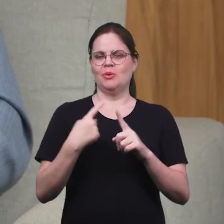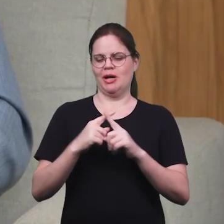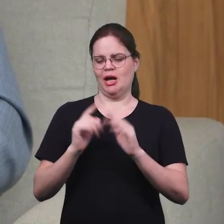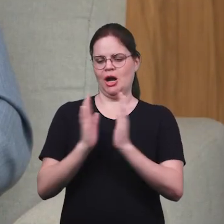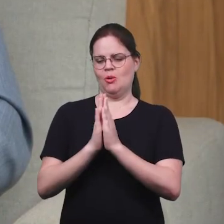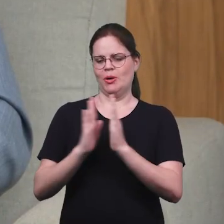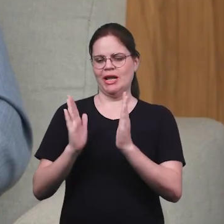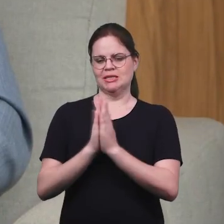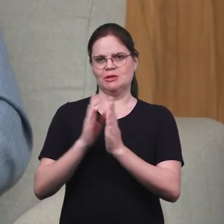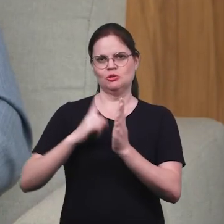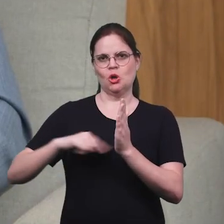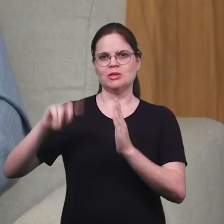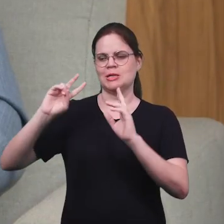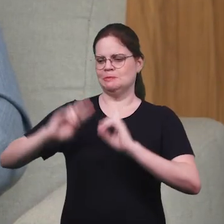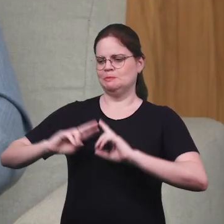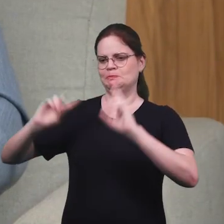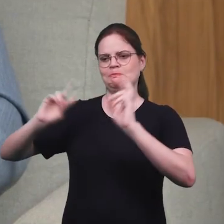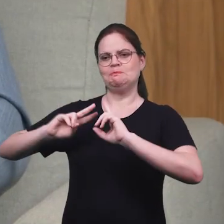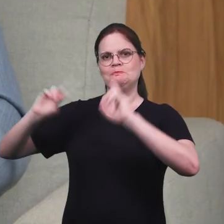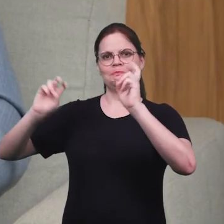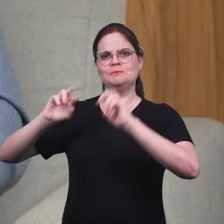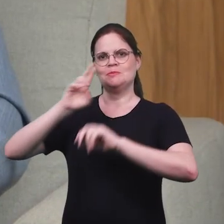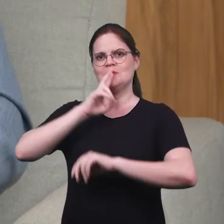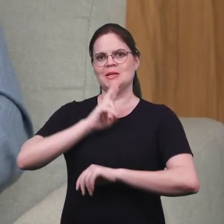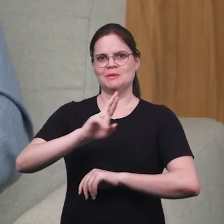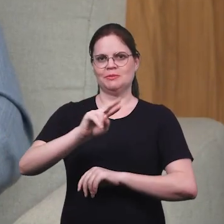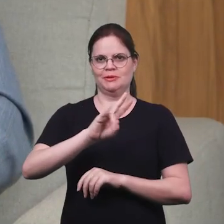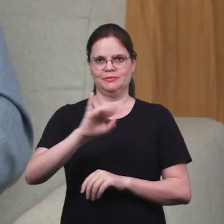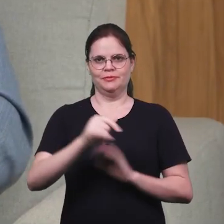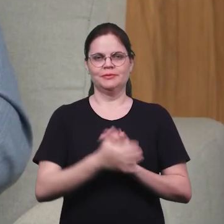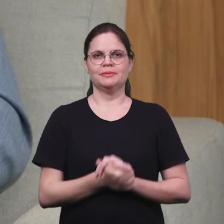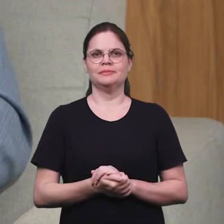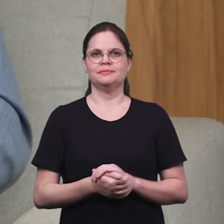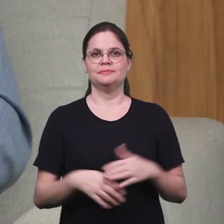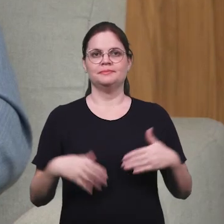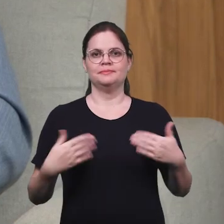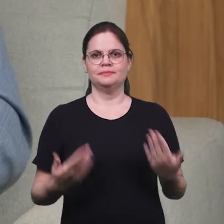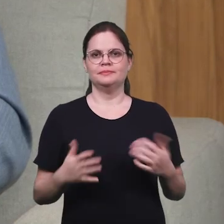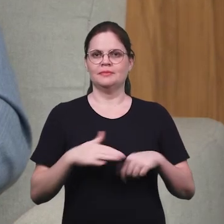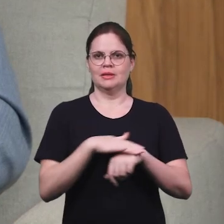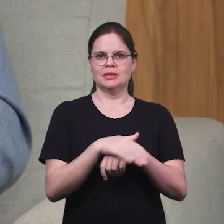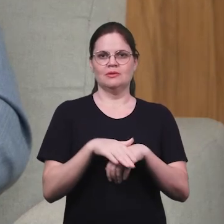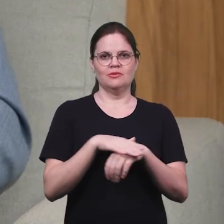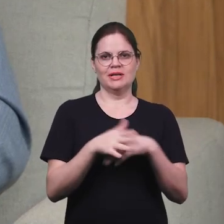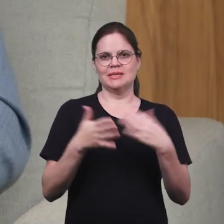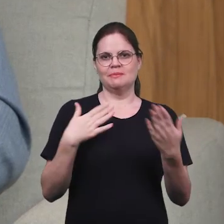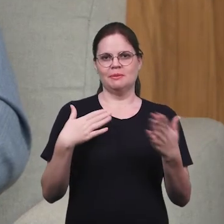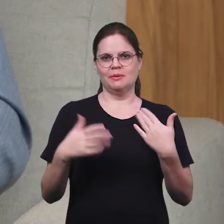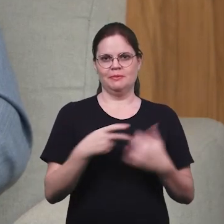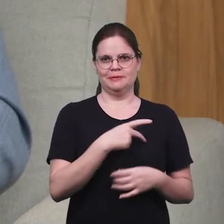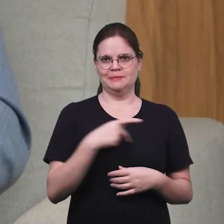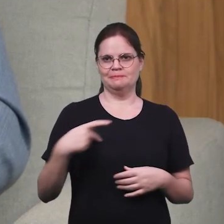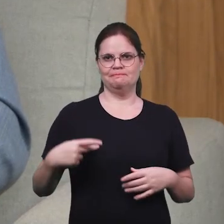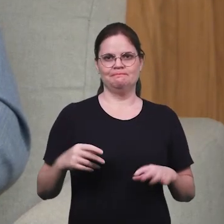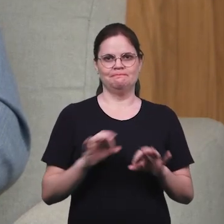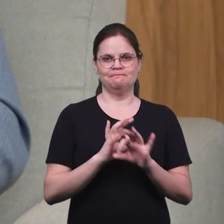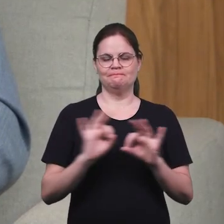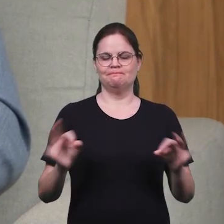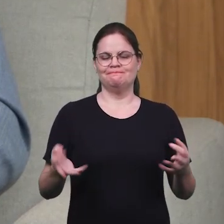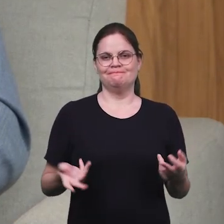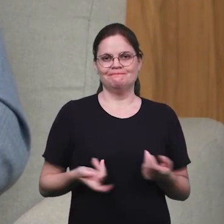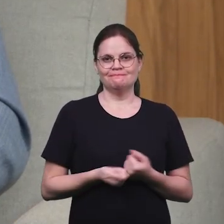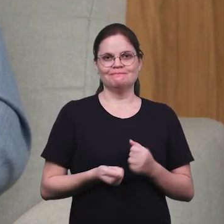ouve e responde a nossa oração. Olha, tem sido muito bom aqui esse bate-papo com os pastores, estamos conversando